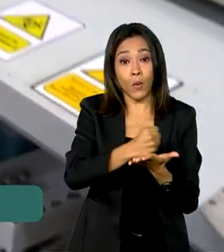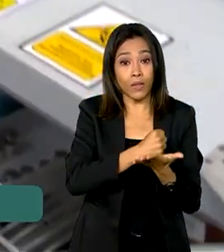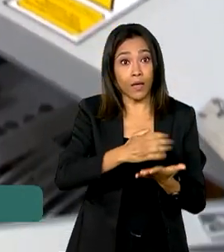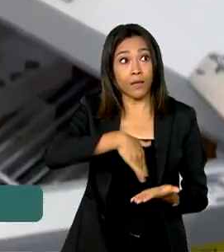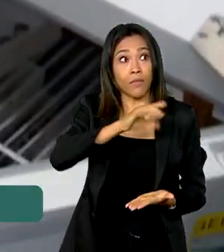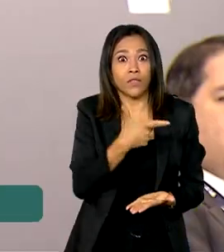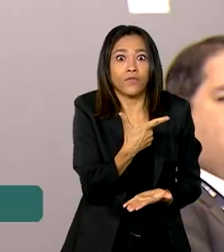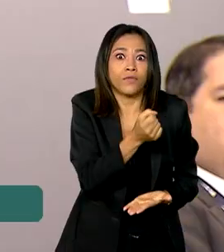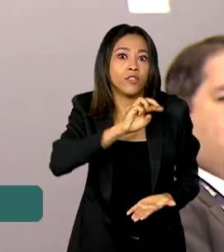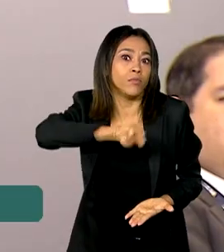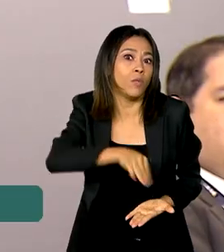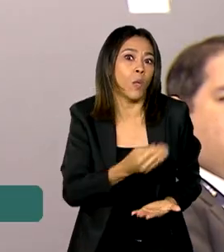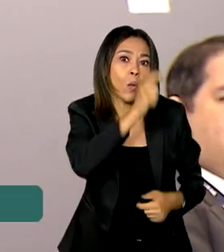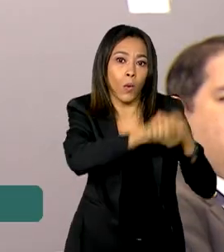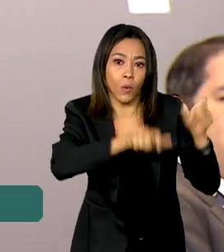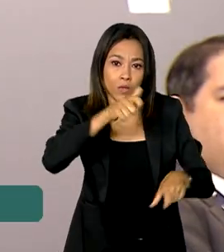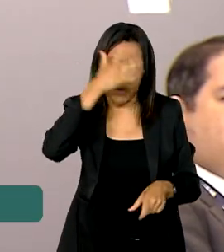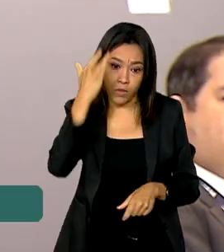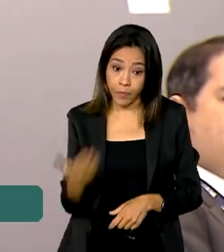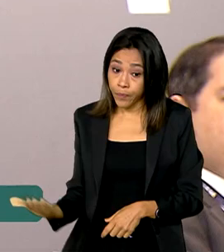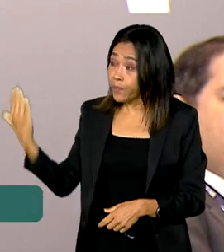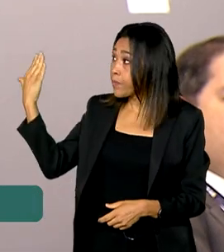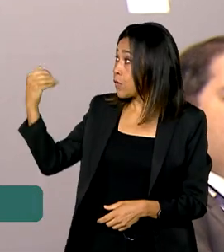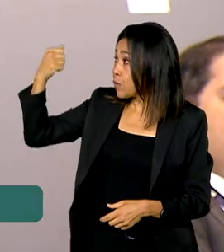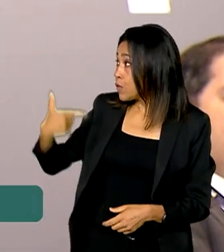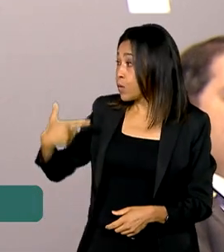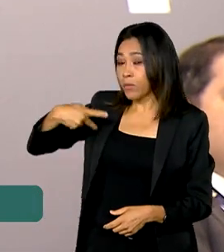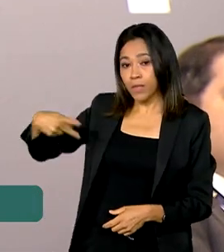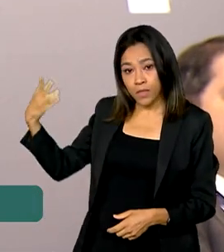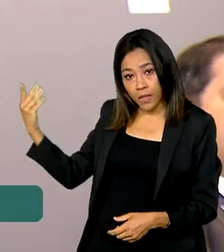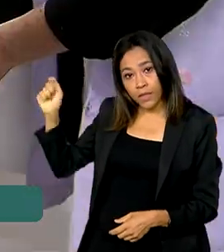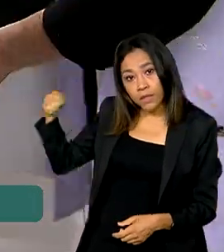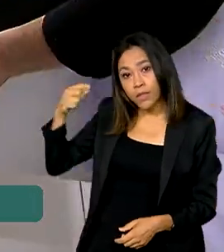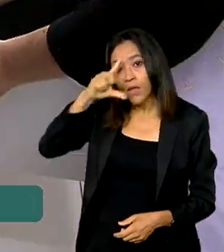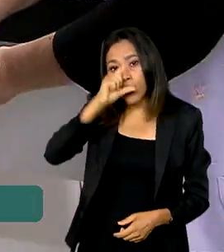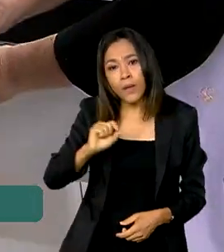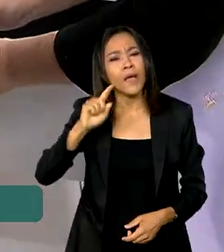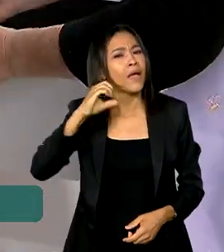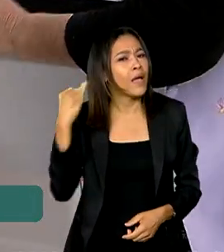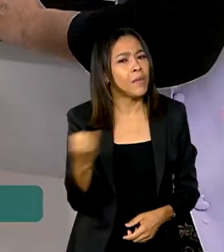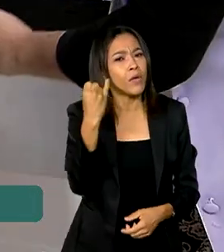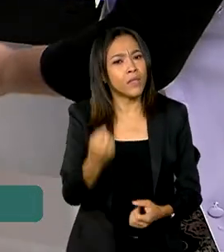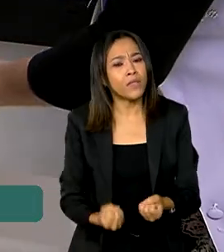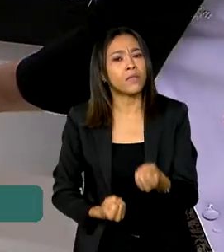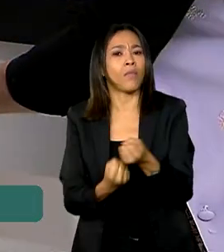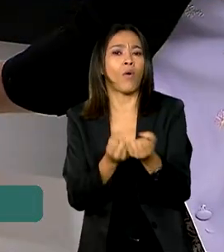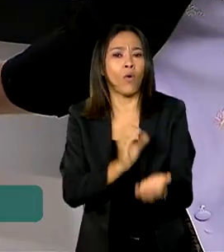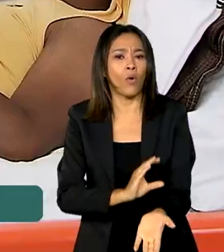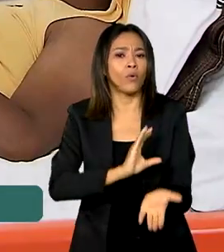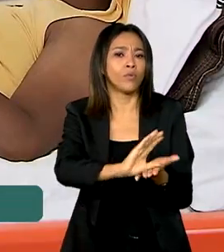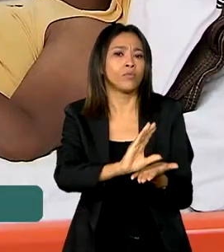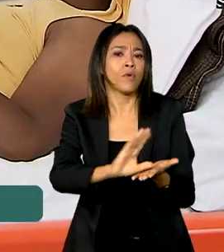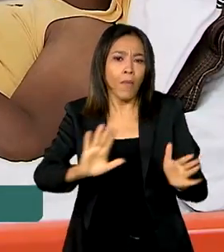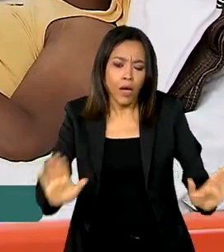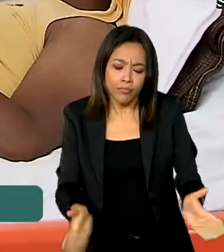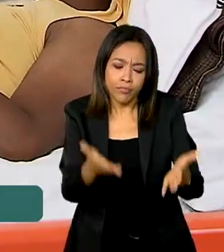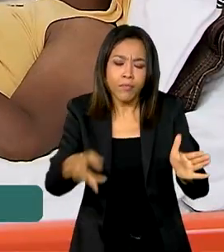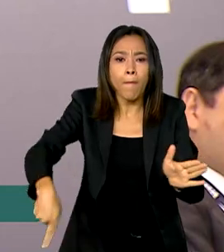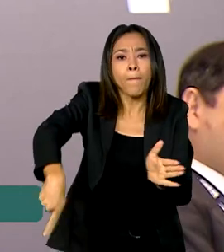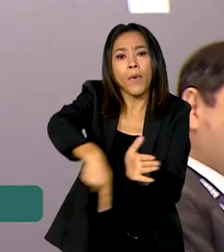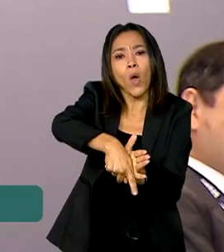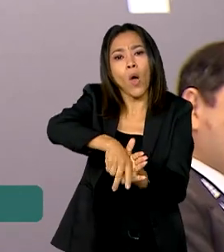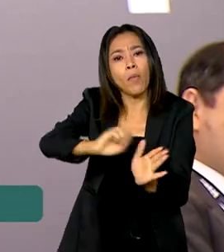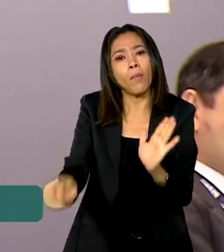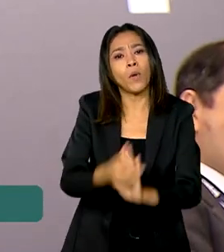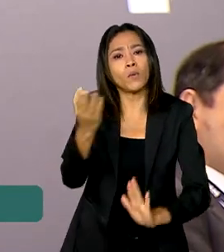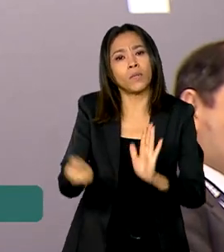de brasileiros. Para o vice-presidente, os novos aportes serão fundamentais para garantir a autossuficiência do país na área de saúde.